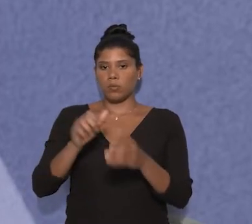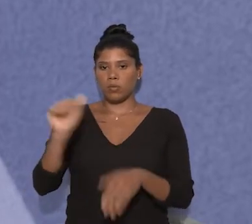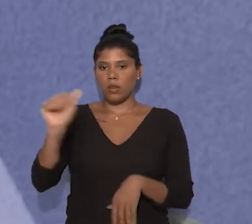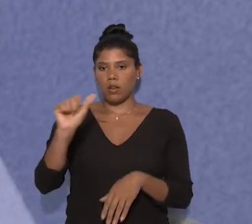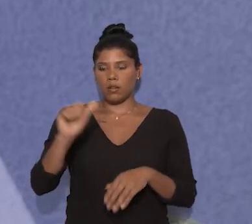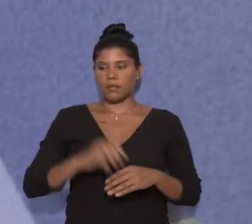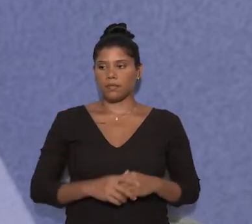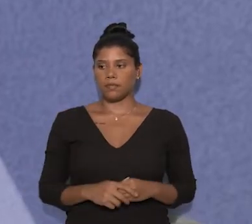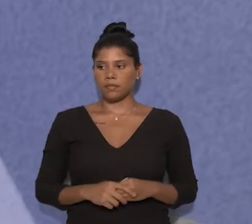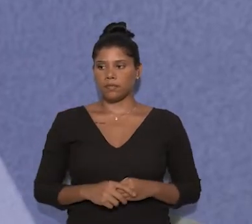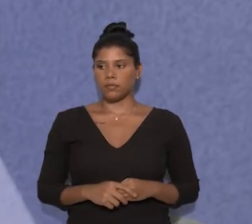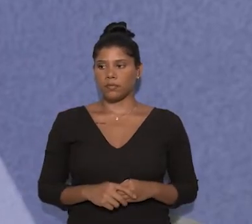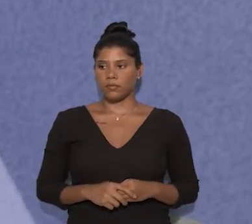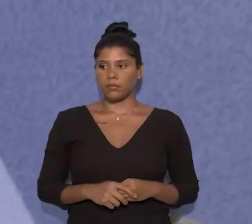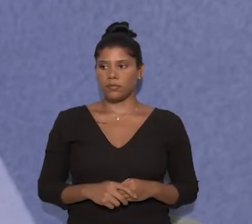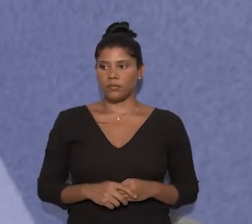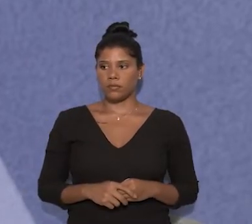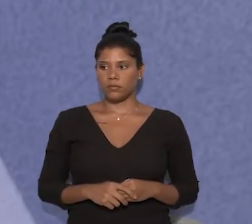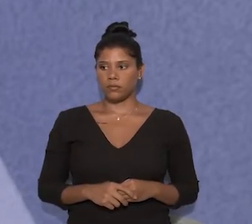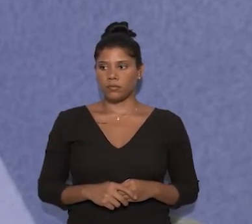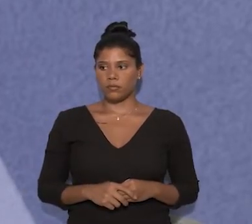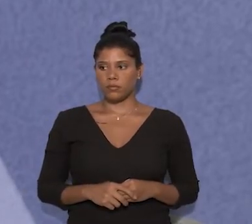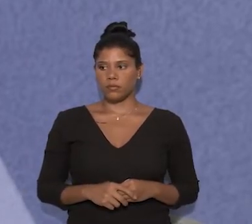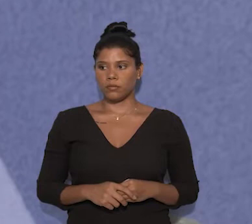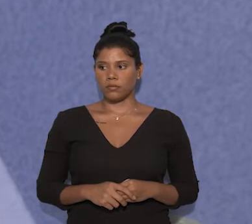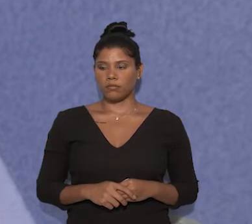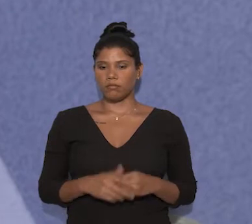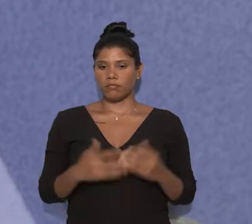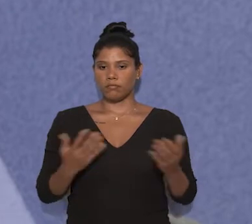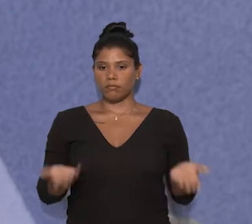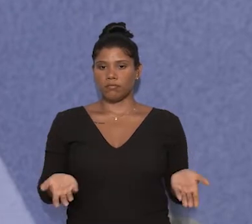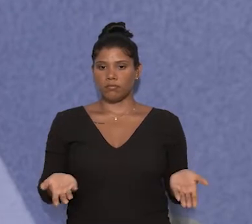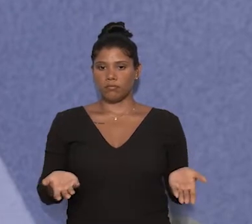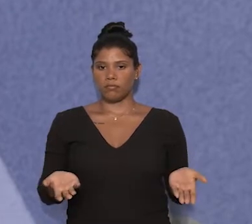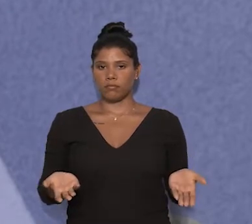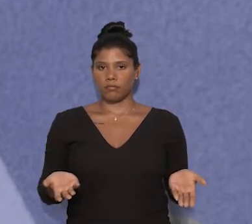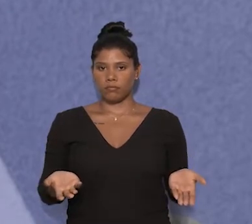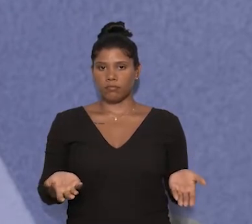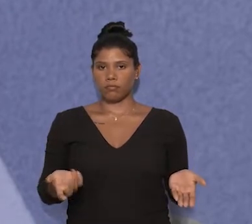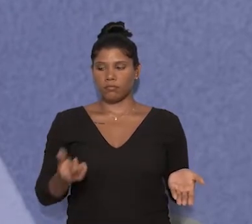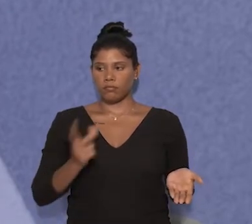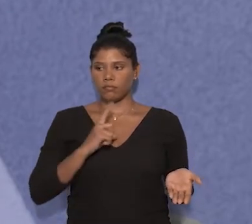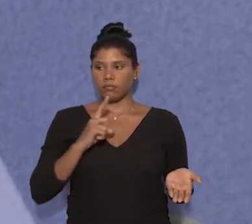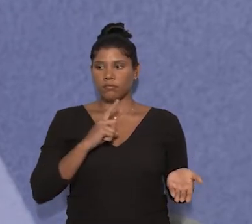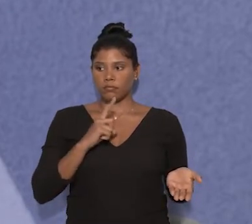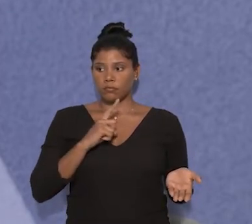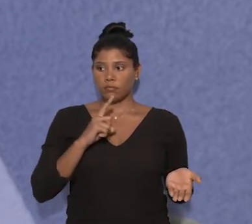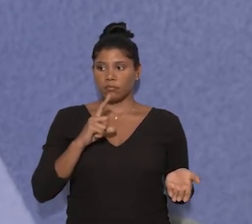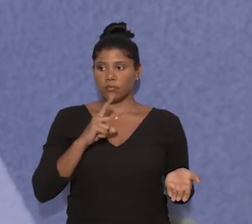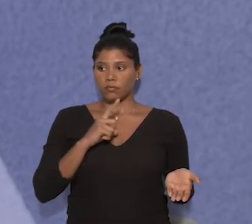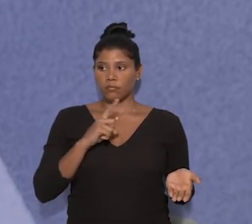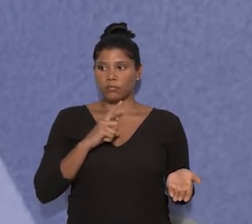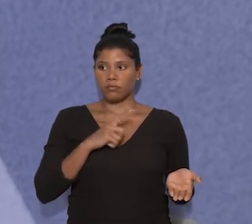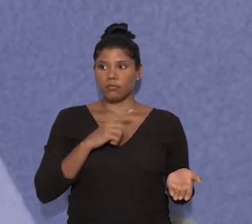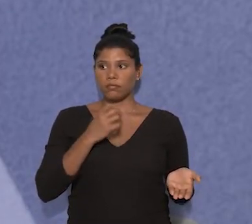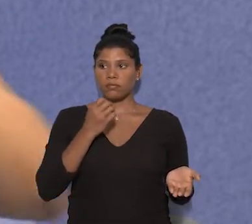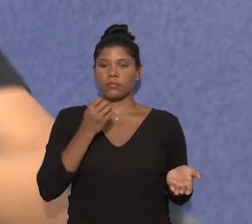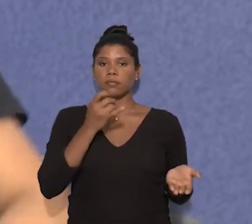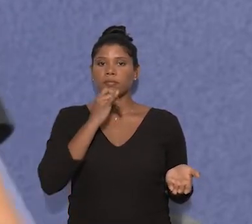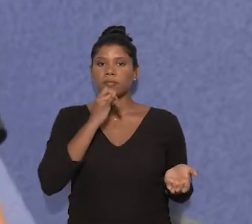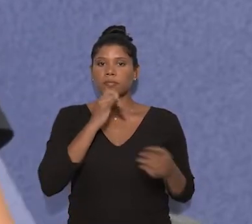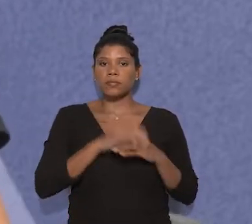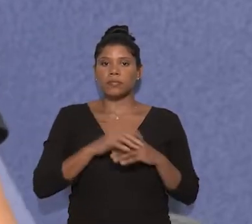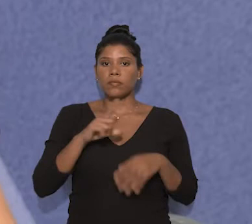pior visitante da Série A. Toda a campanha do Avaí está calcada na espetacular campanha que o time está fazendo na ressacada. Porque o time